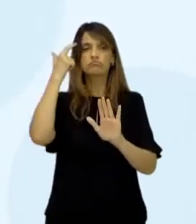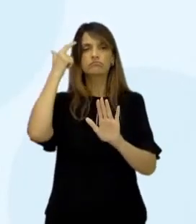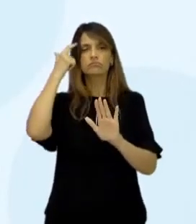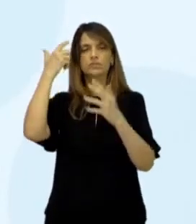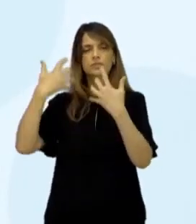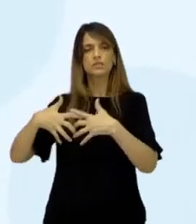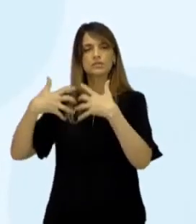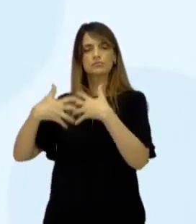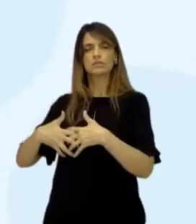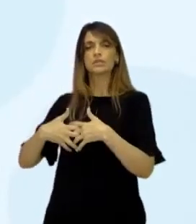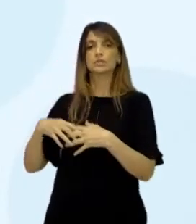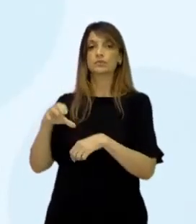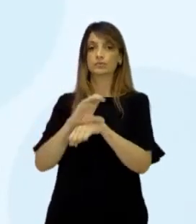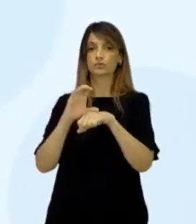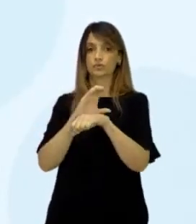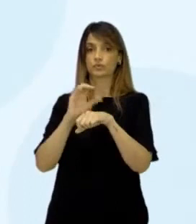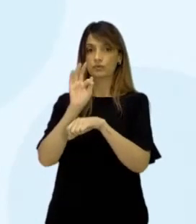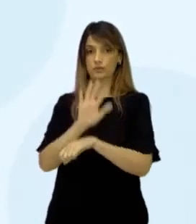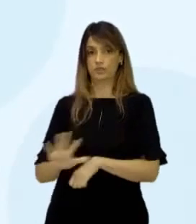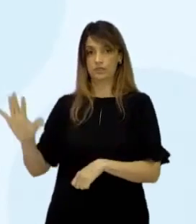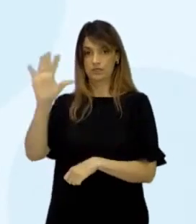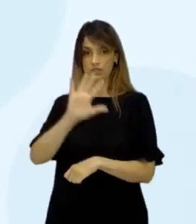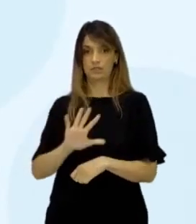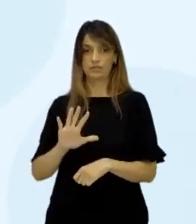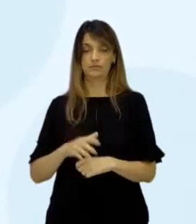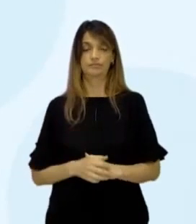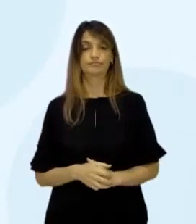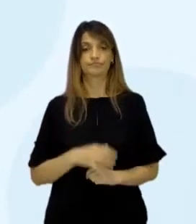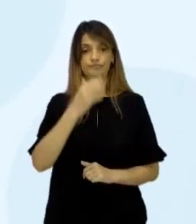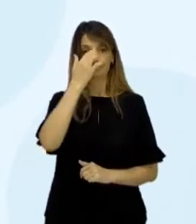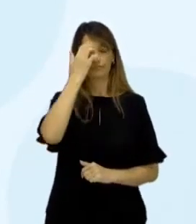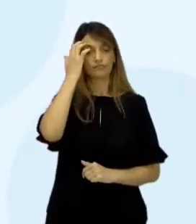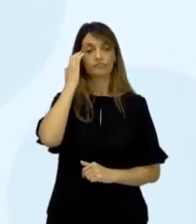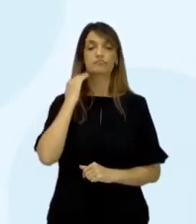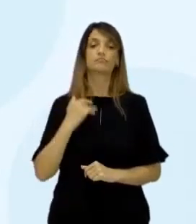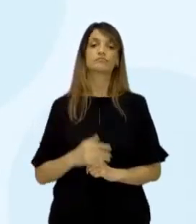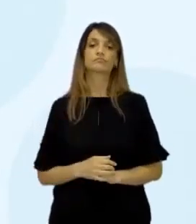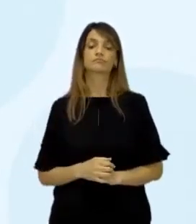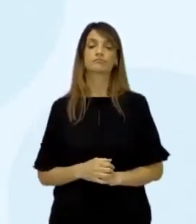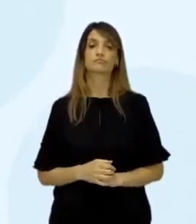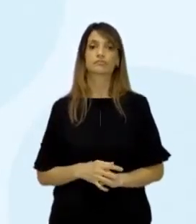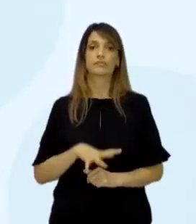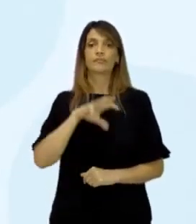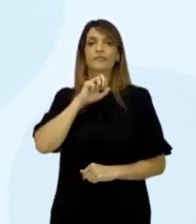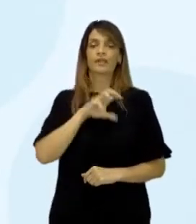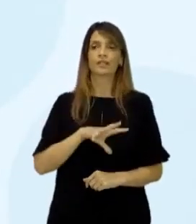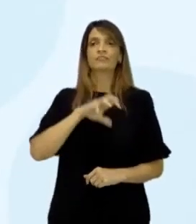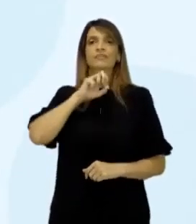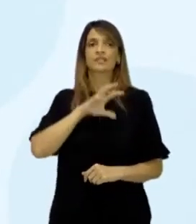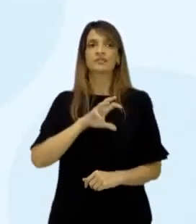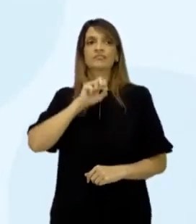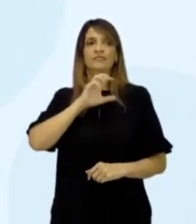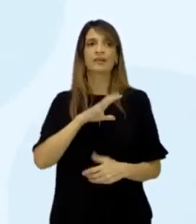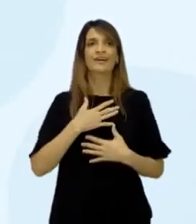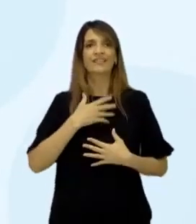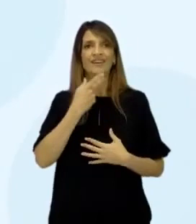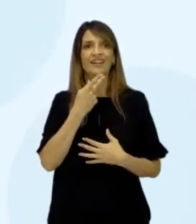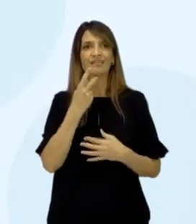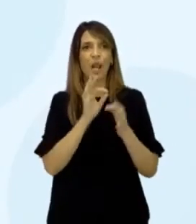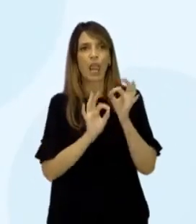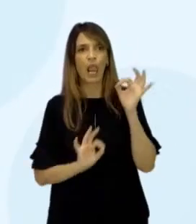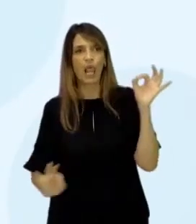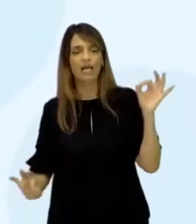termos da Constituição Federal. Esse aí a gente vai dar uma segurada. Isso aí fica com esse respira, nome. Respira. Vamos respirar. Aí a gente tem a proteção